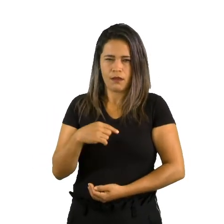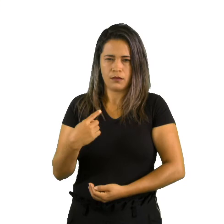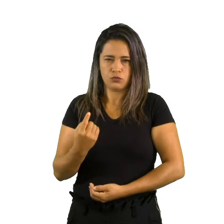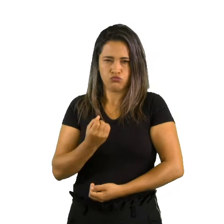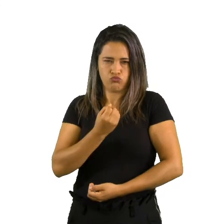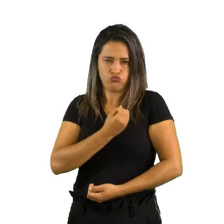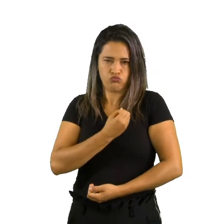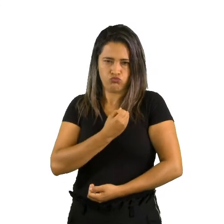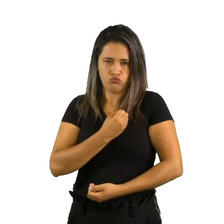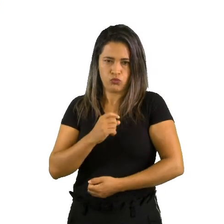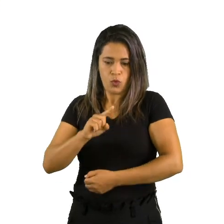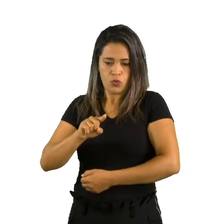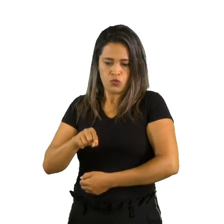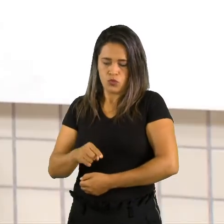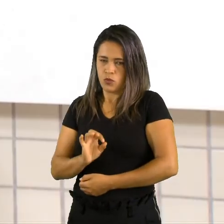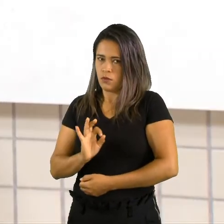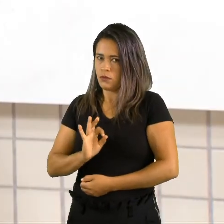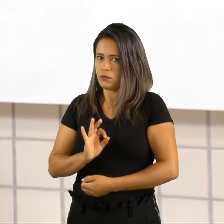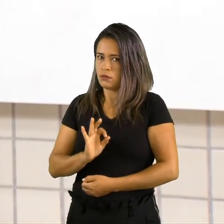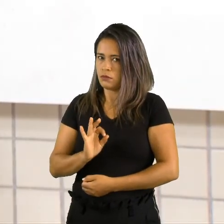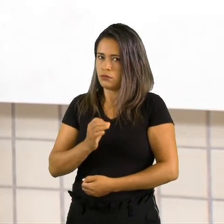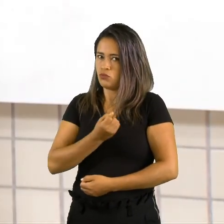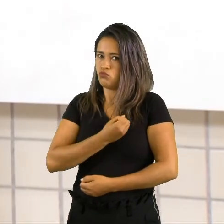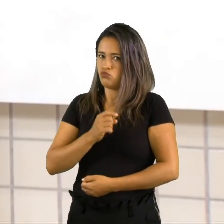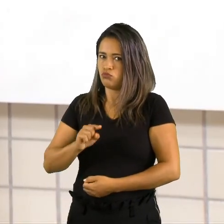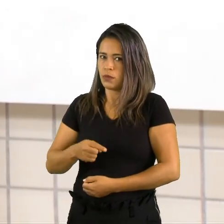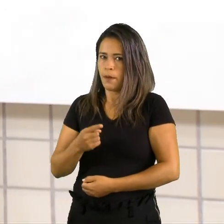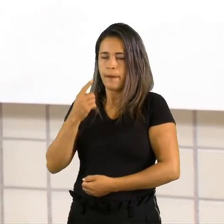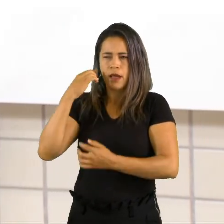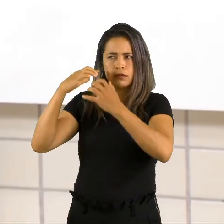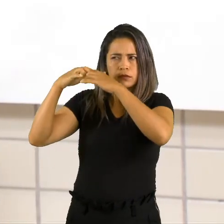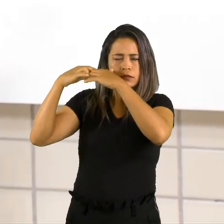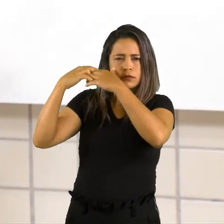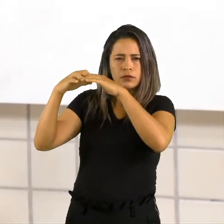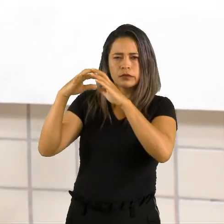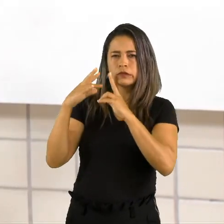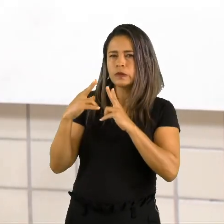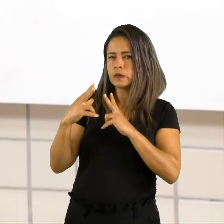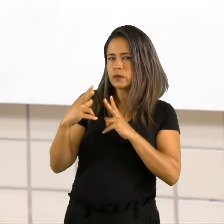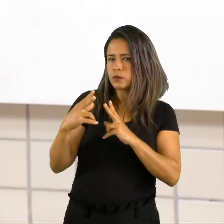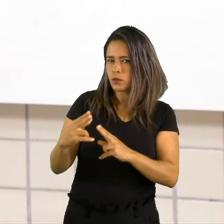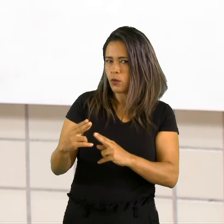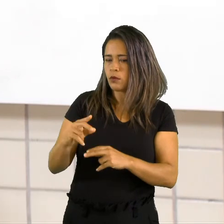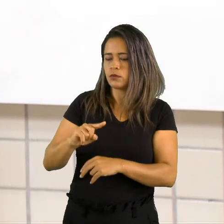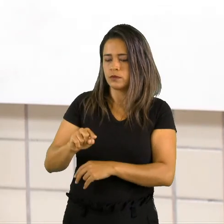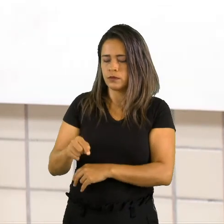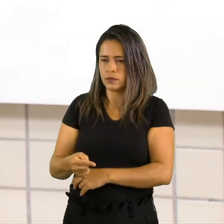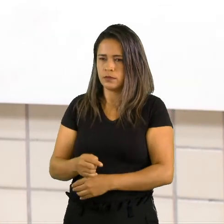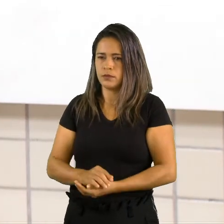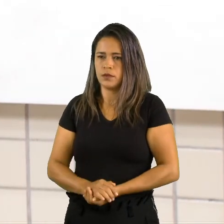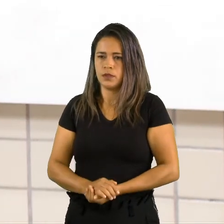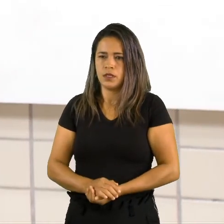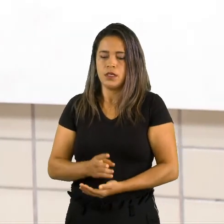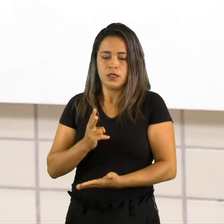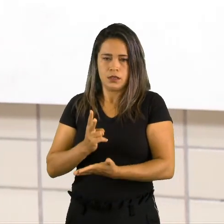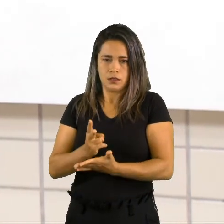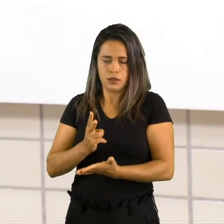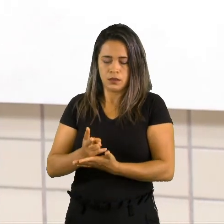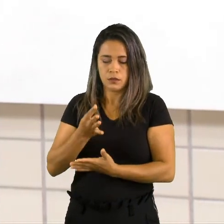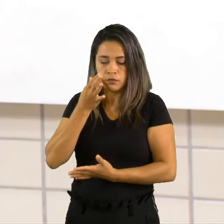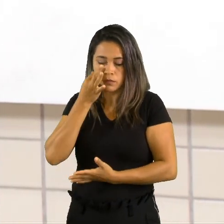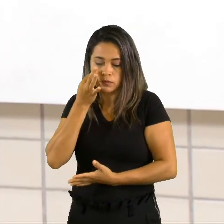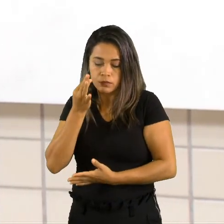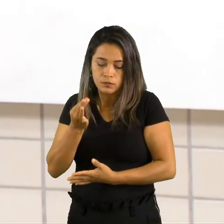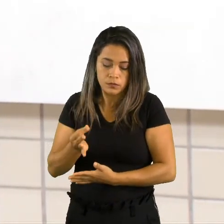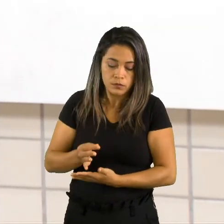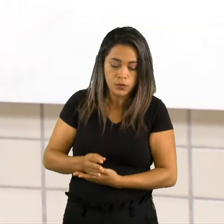são decimais, mas o raciocínio é igual como se fosse decimal. Eu vou sempre observar